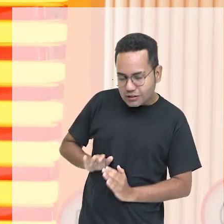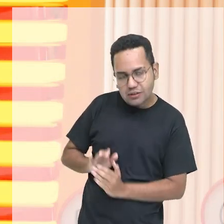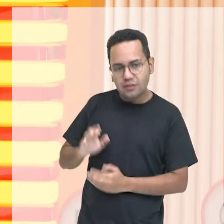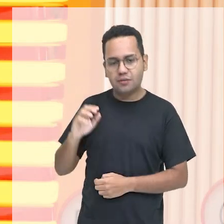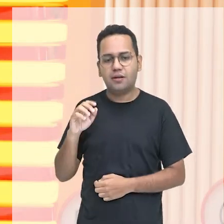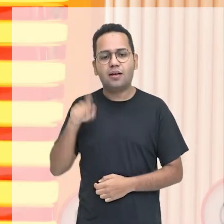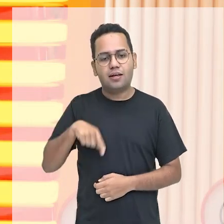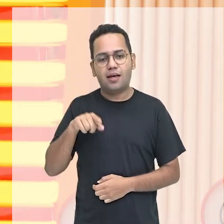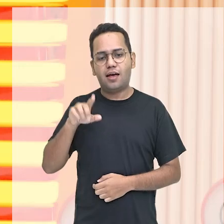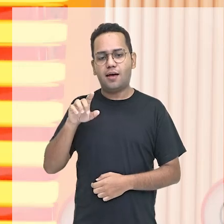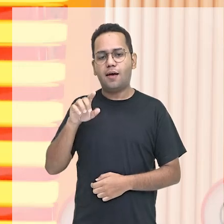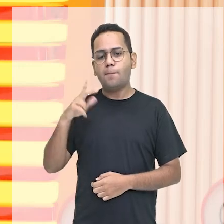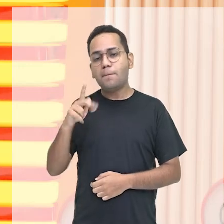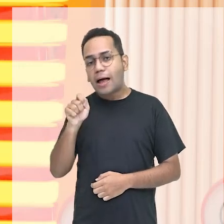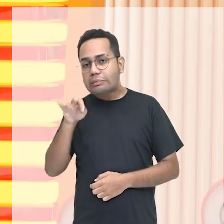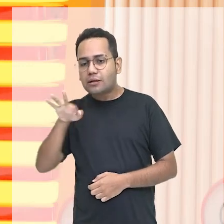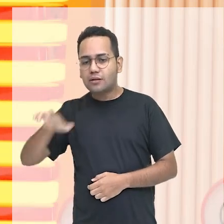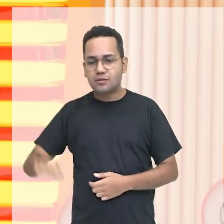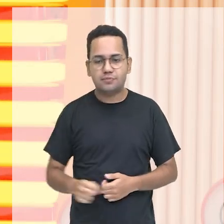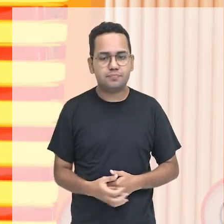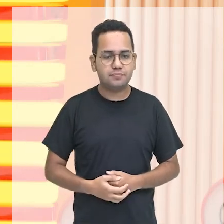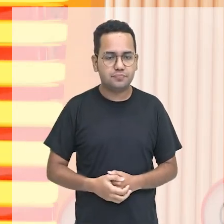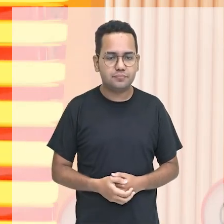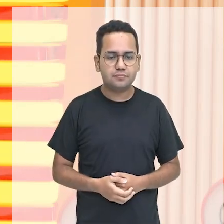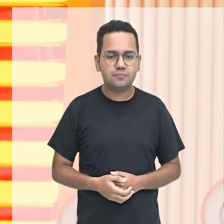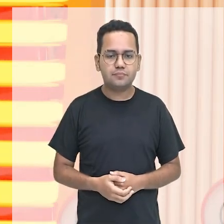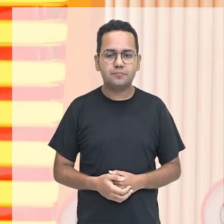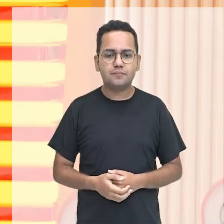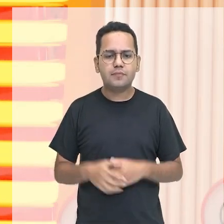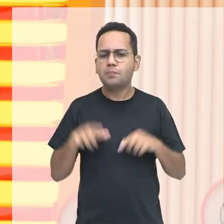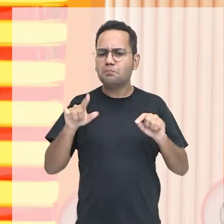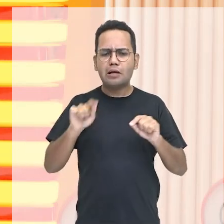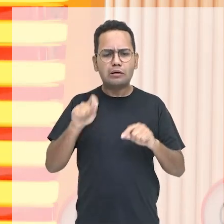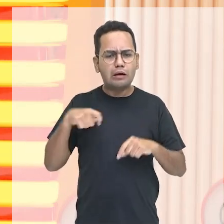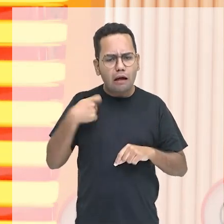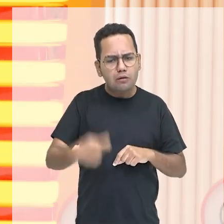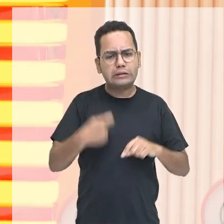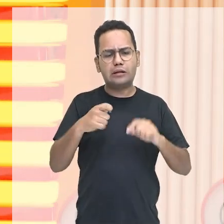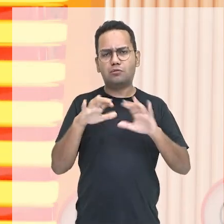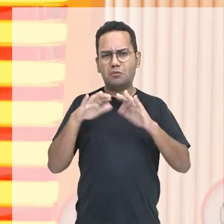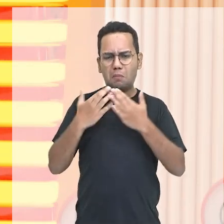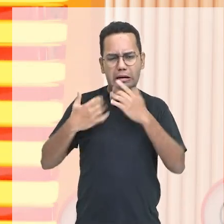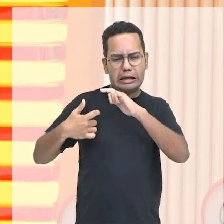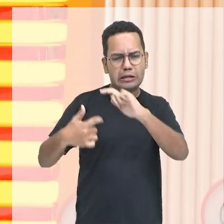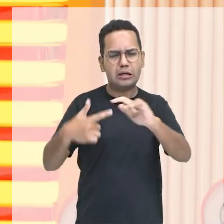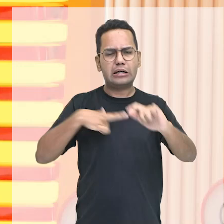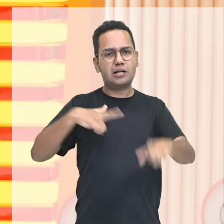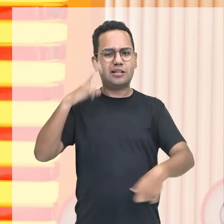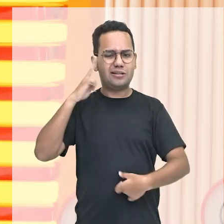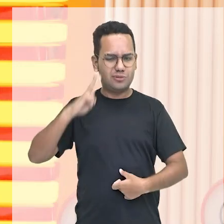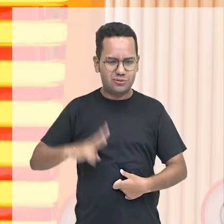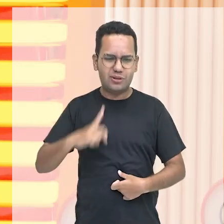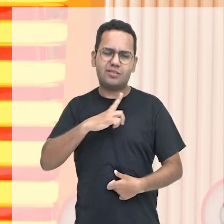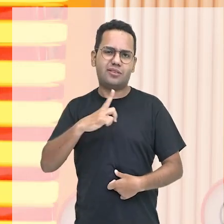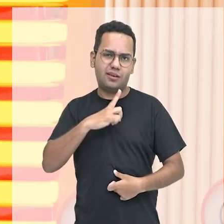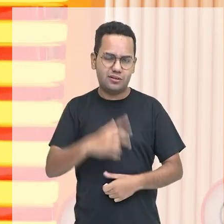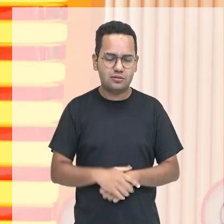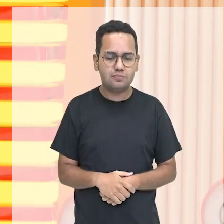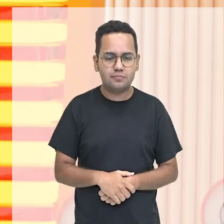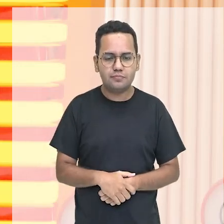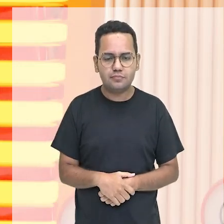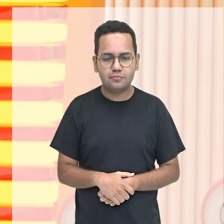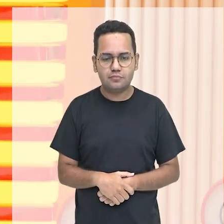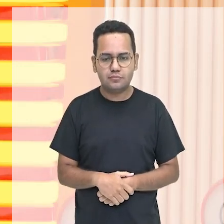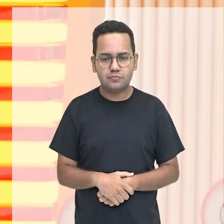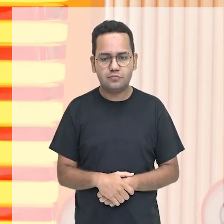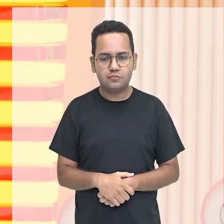essas comunidades tradicionais ao longo de sua história e do encontro entre matrizes